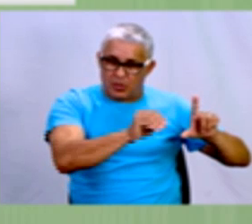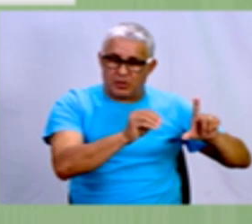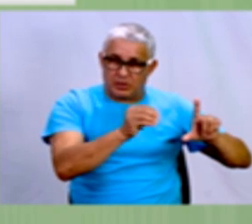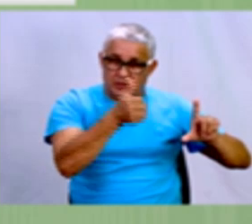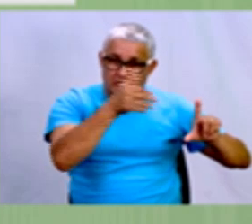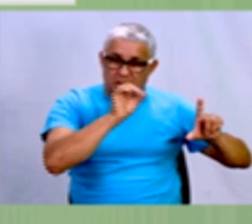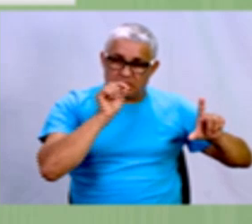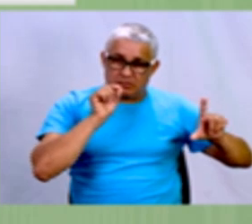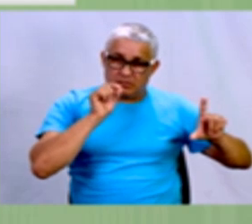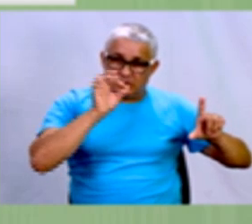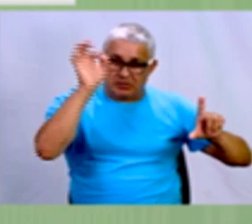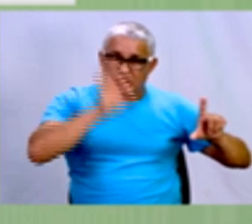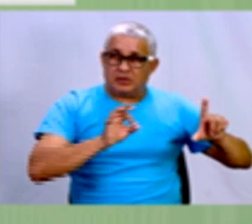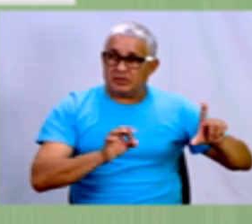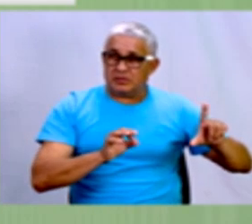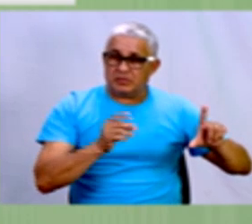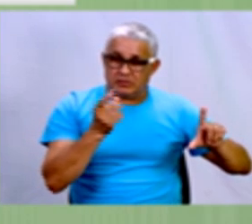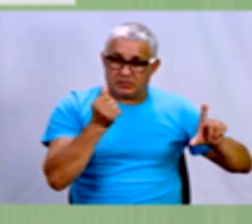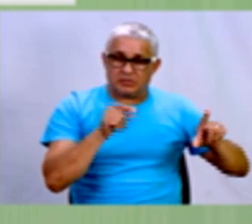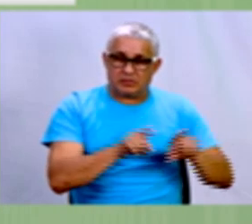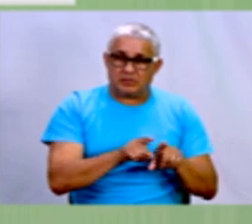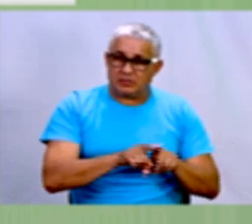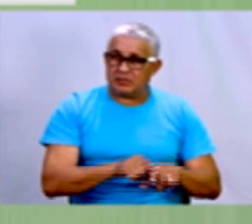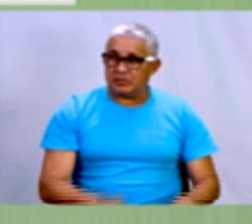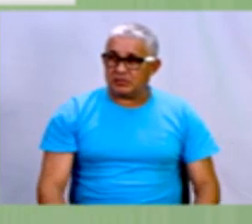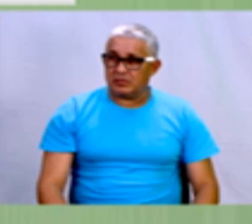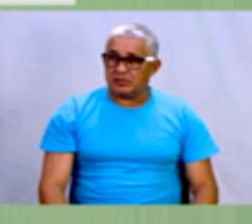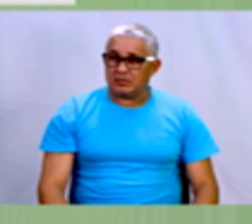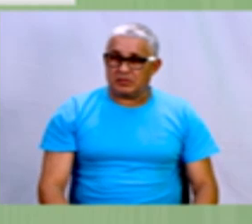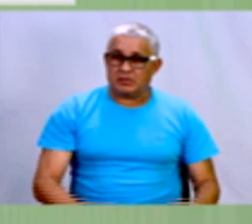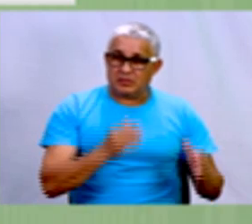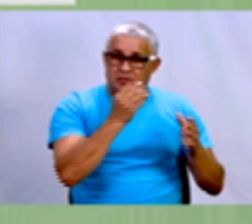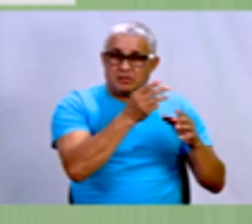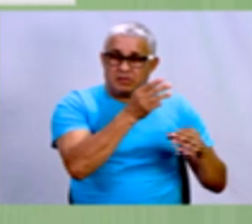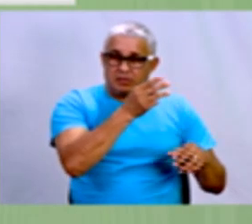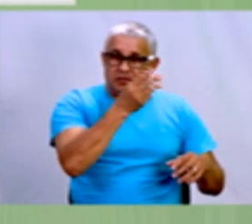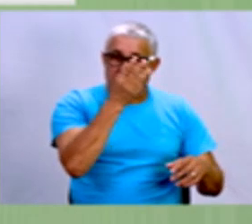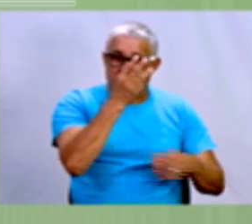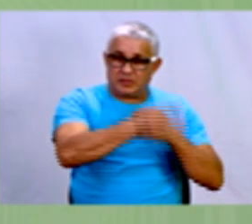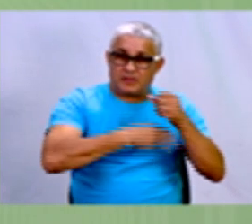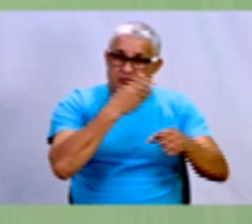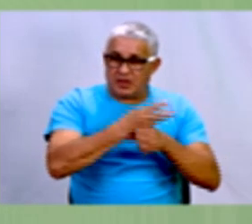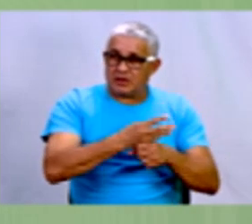tá os 10%. E o valor a gente vai selecionar dos 3 períodos.